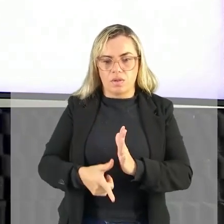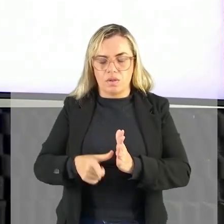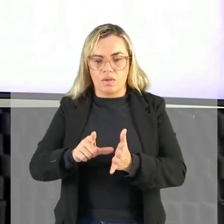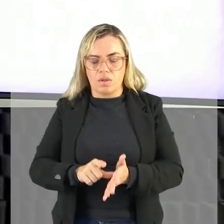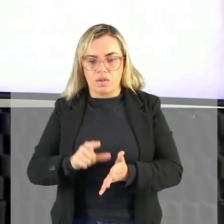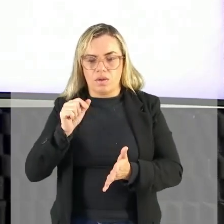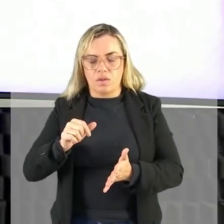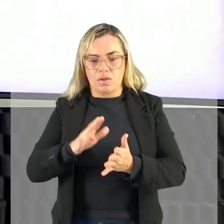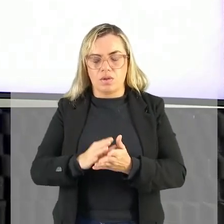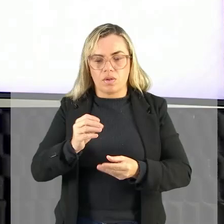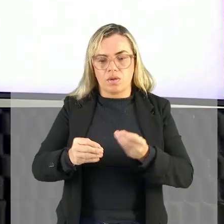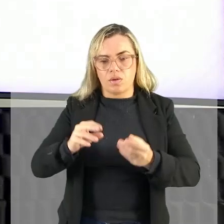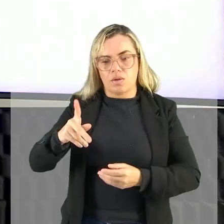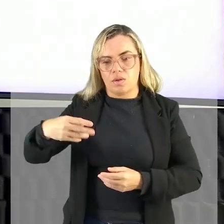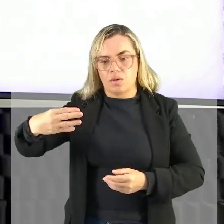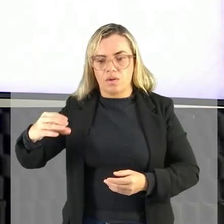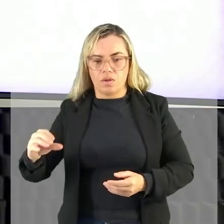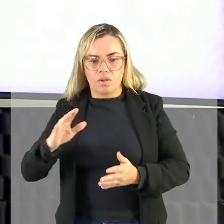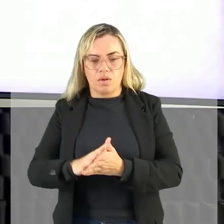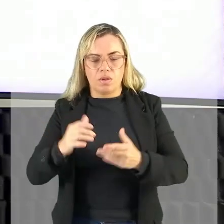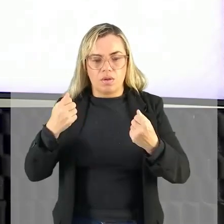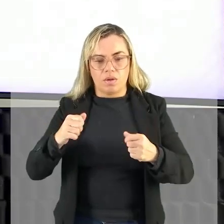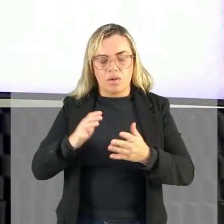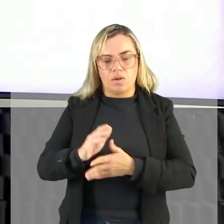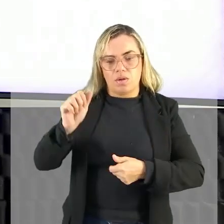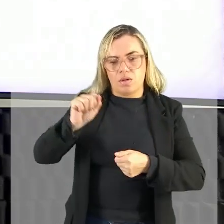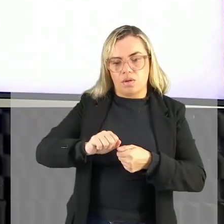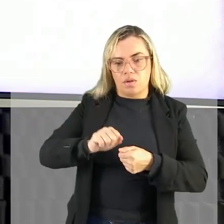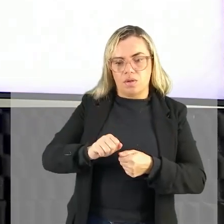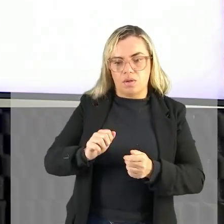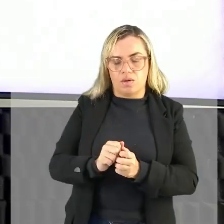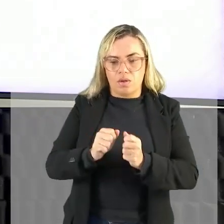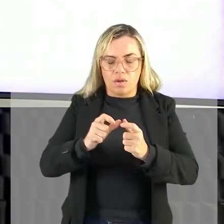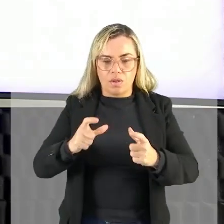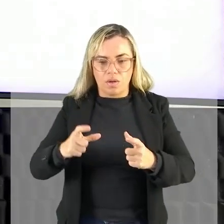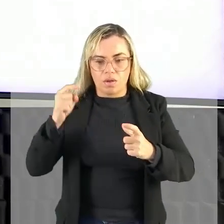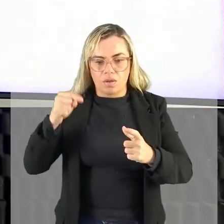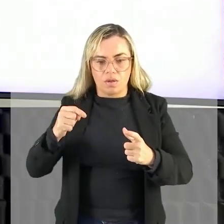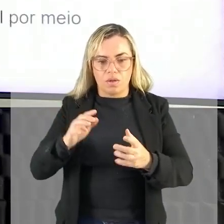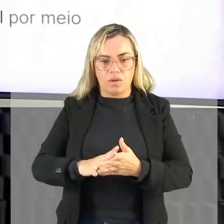ser realizada para permitir a amplificação do material genético do vírus.